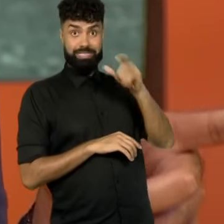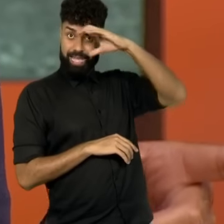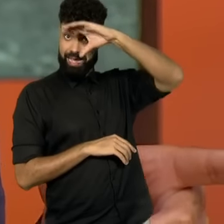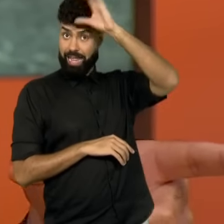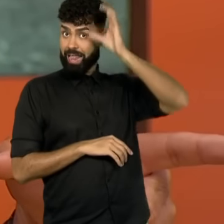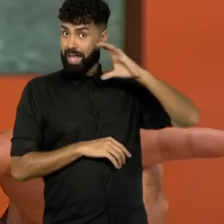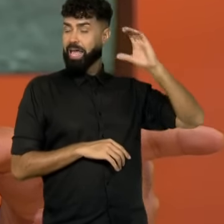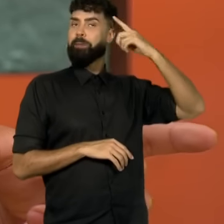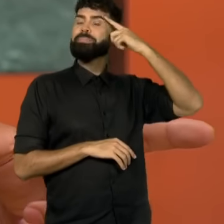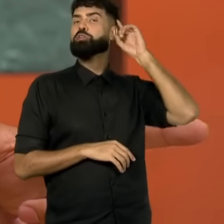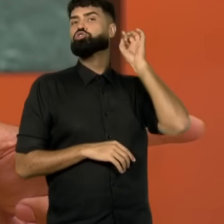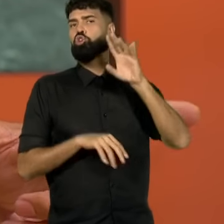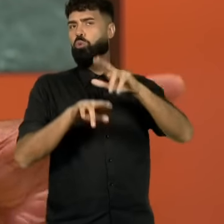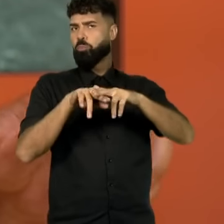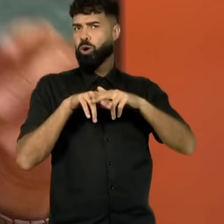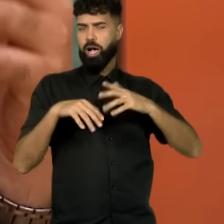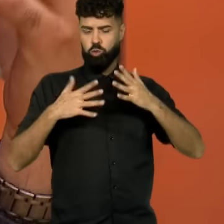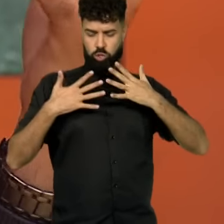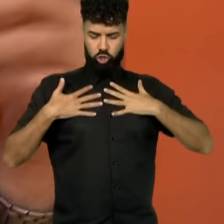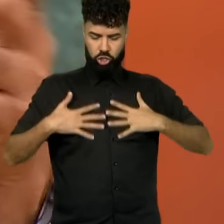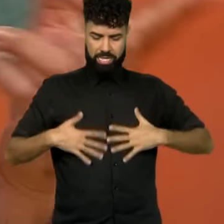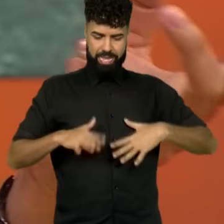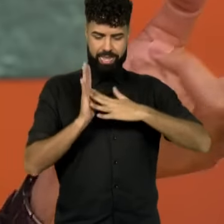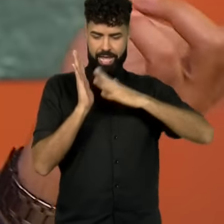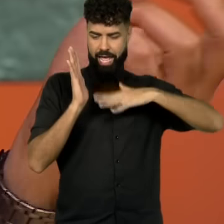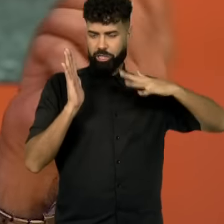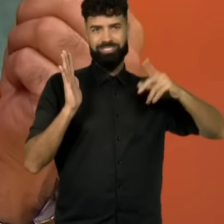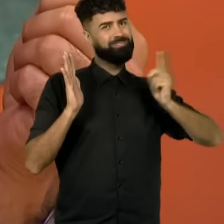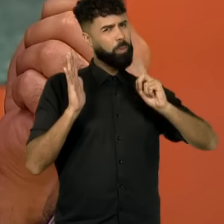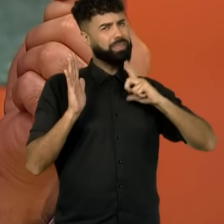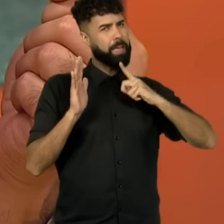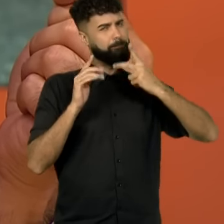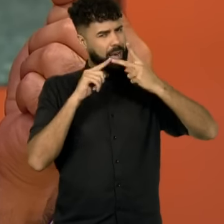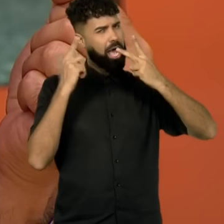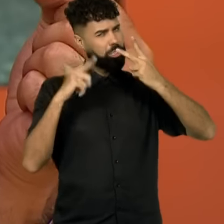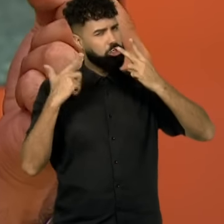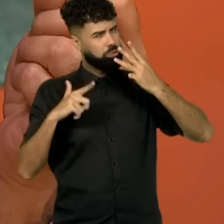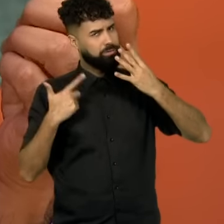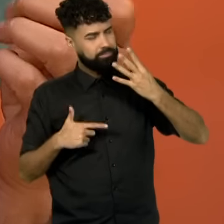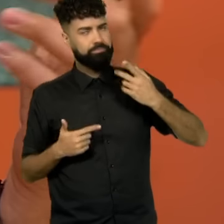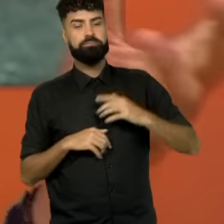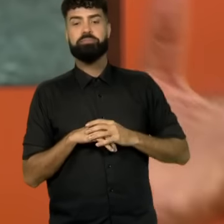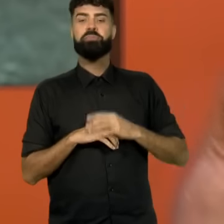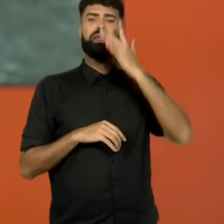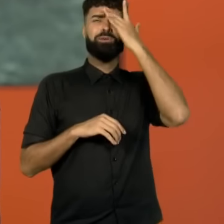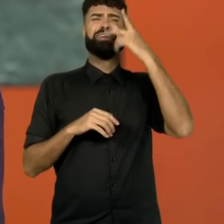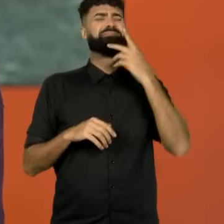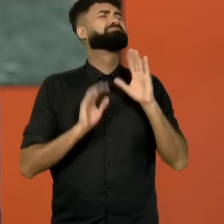questão estética, né? Muito além. Muito além. E as pessoas falam assim, mas a